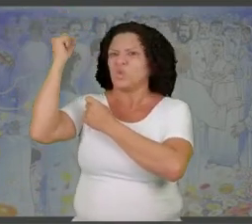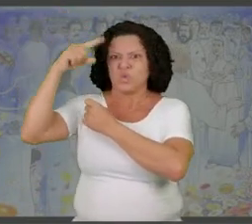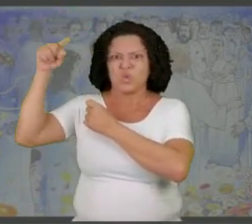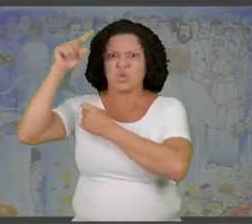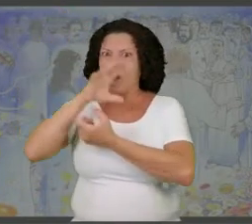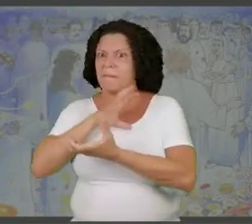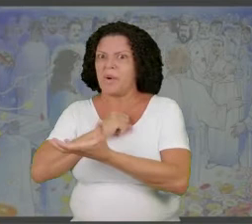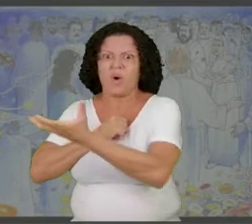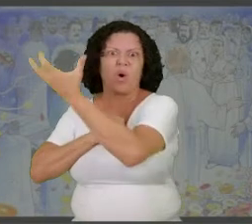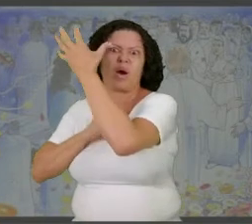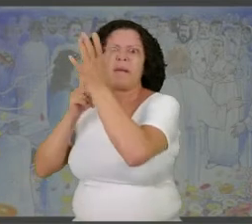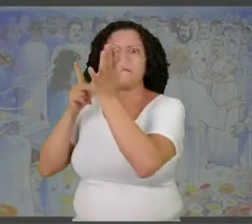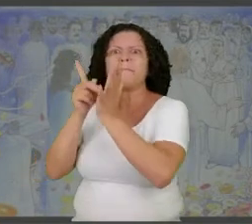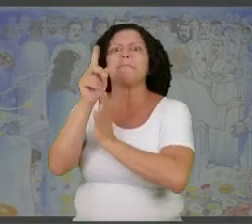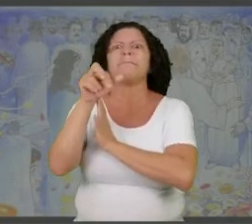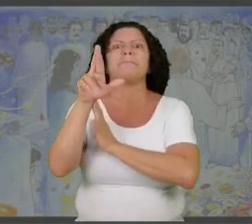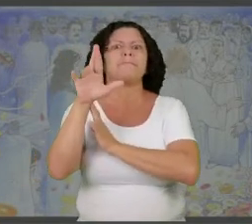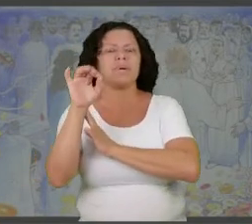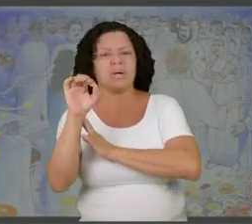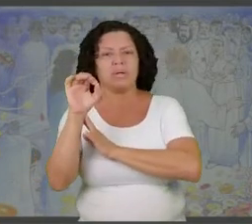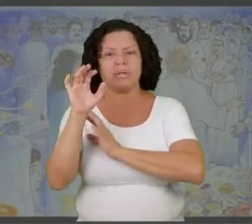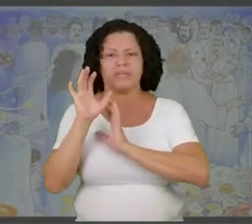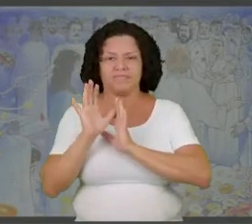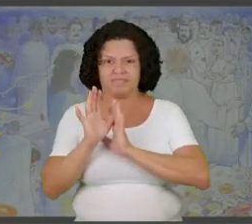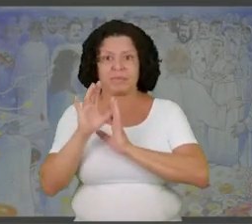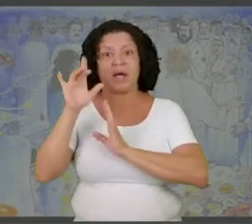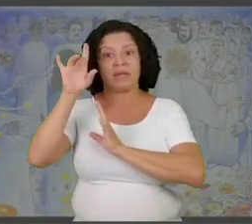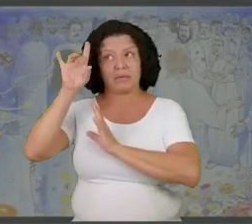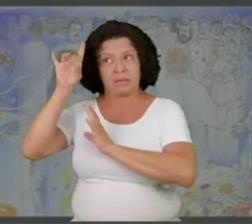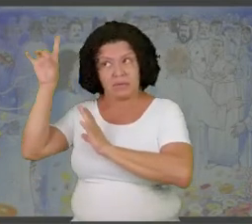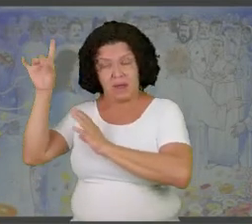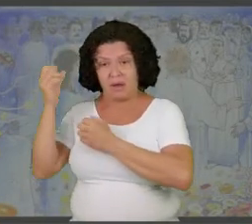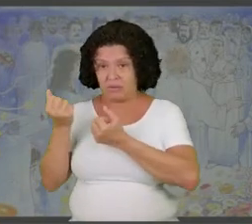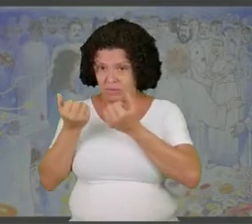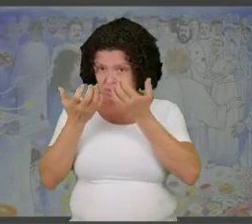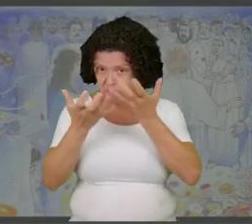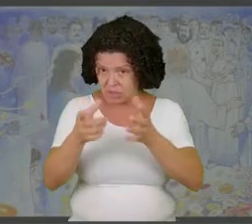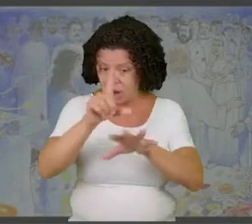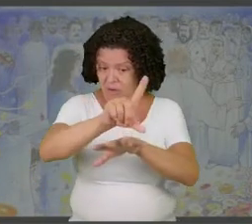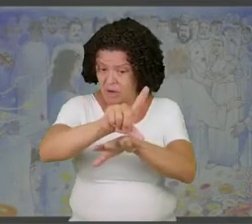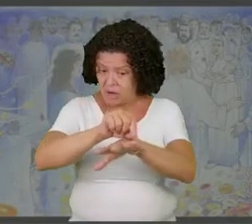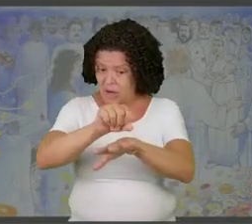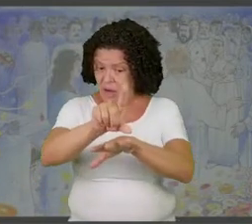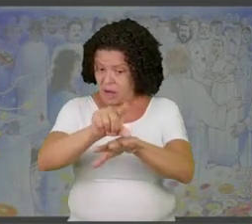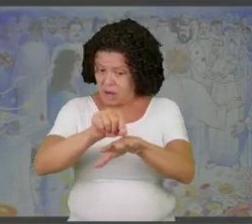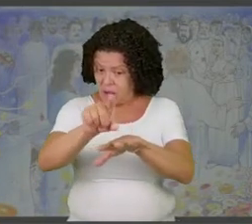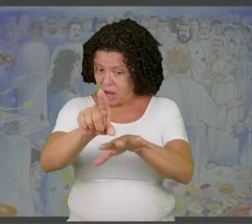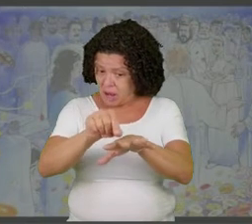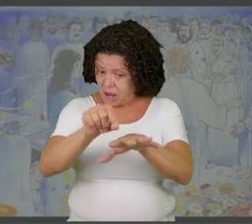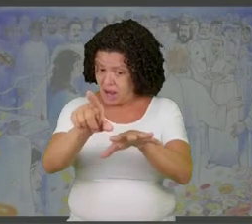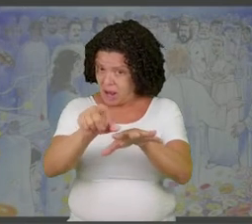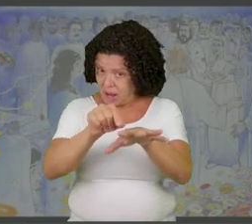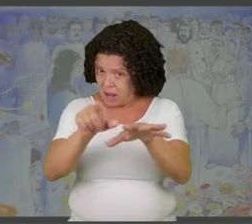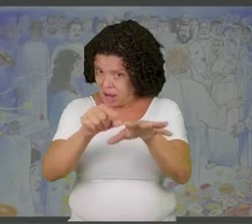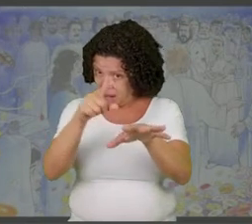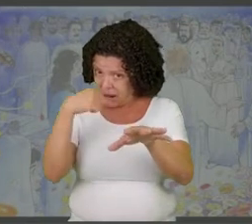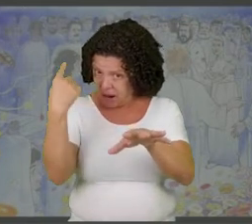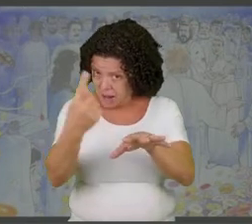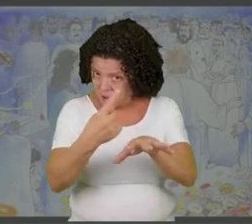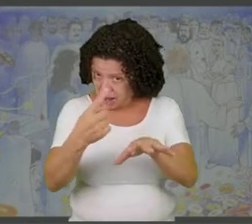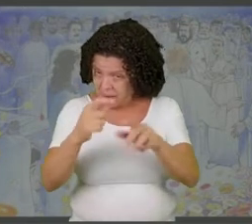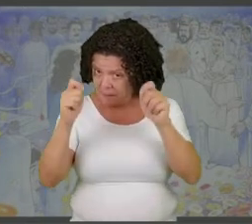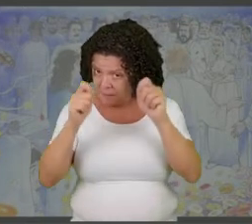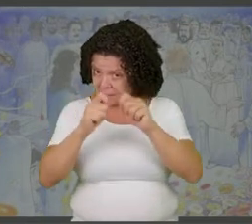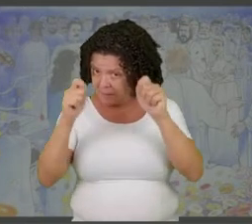iluminados, amorosos na sua plenitude. Deus nos deu o livre-arbítrio para que possamos, através das nossas